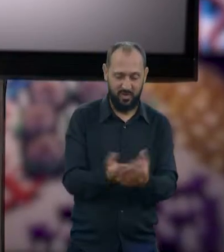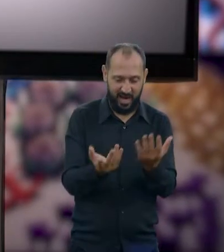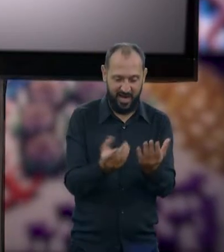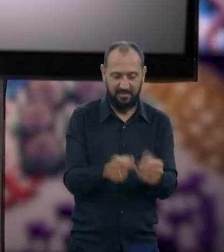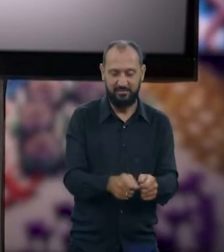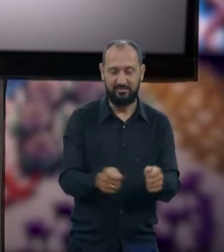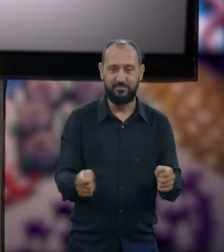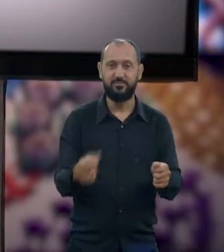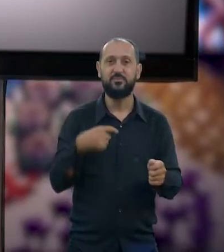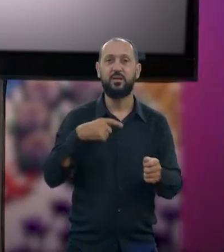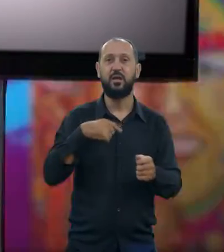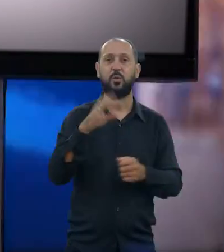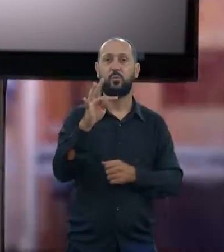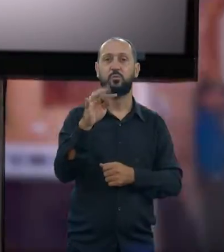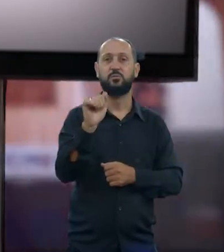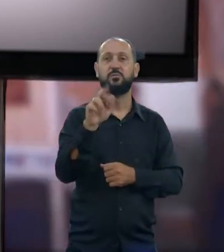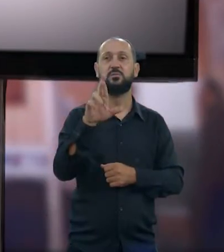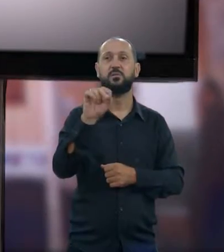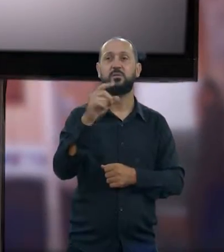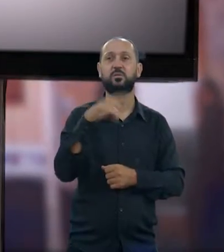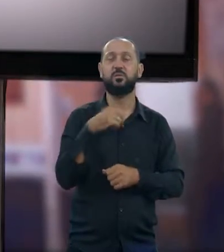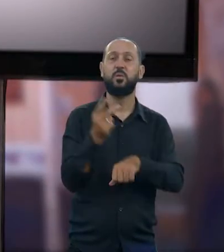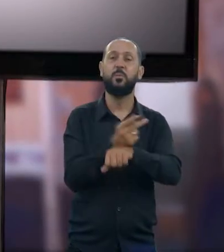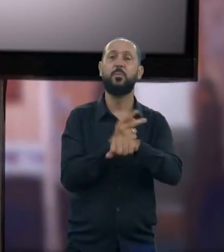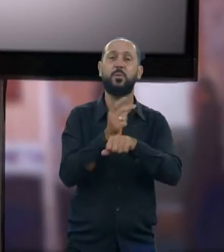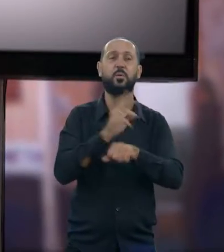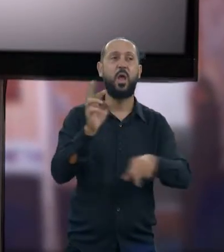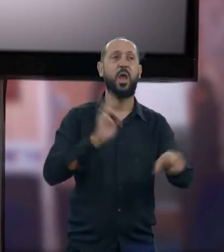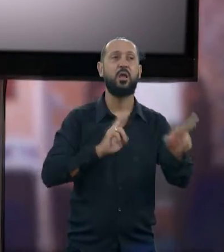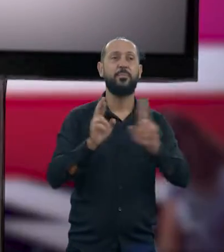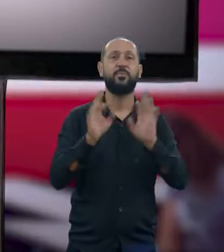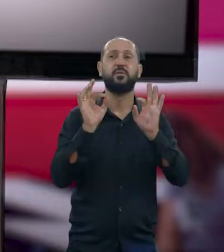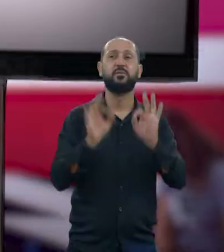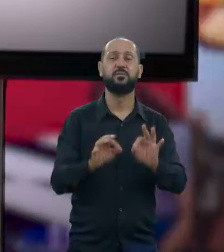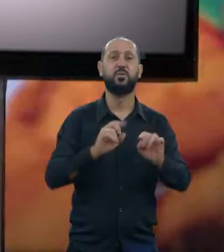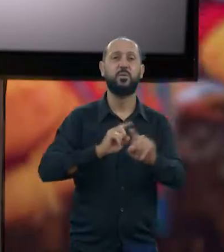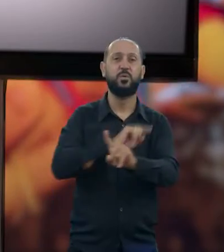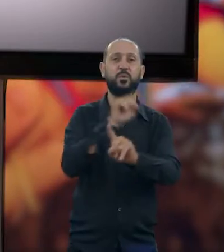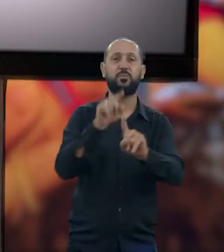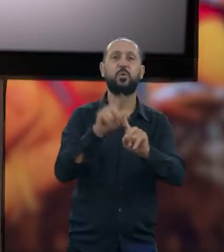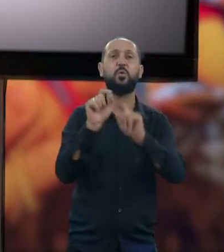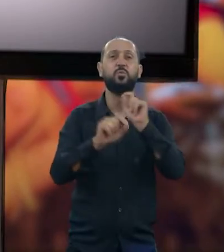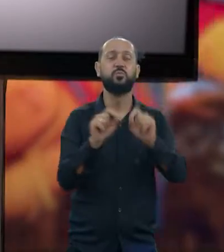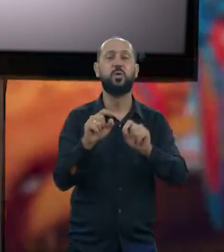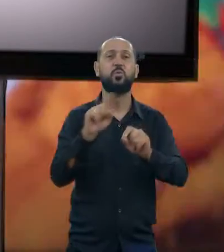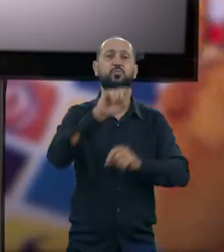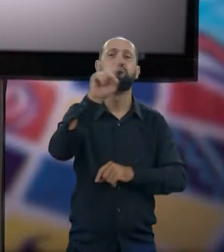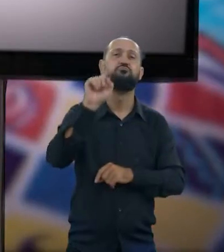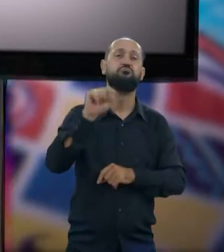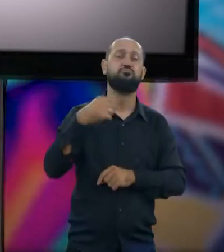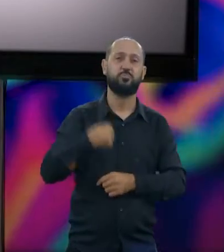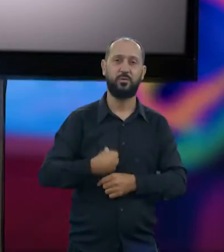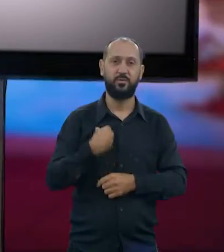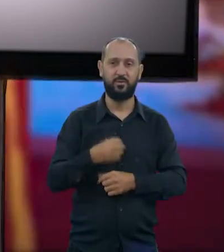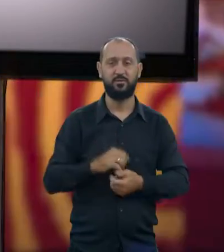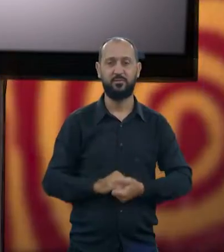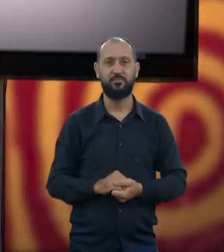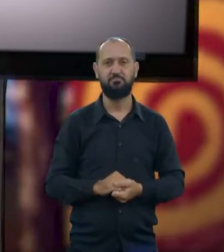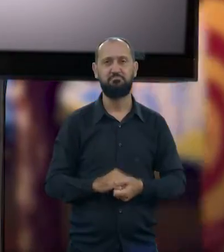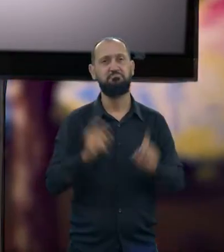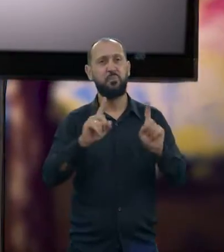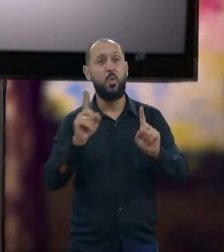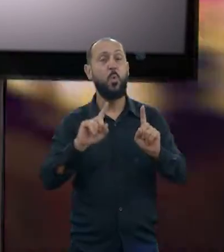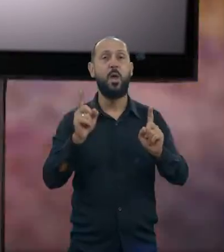cartas? Nessa perspectiva, há o tarô, que busca trazer respostas certas e objetivas aos questionamentos da